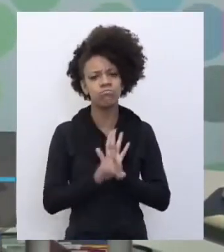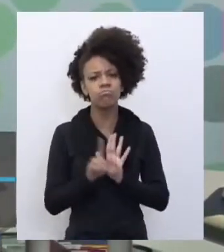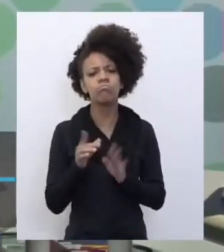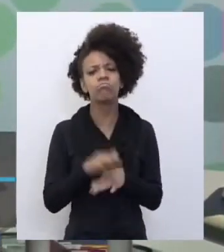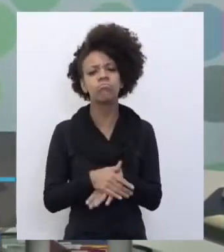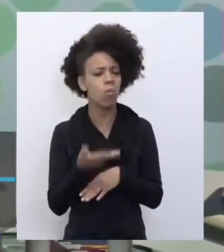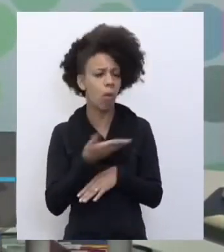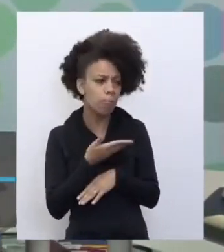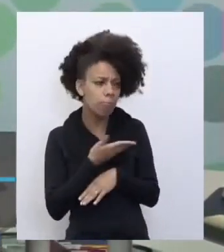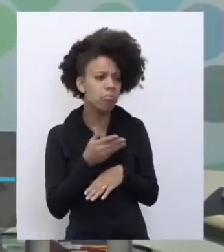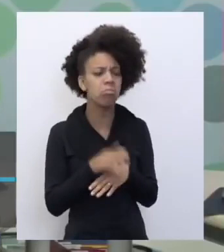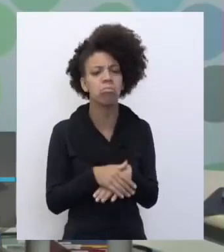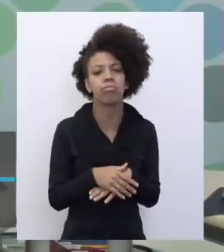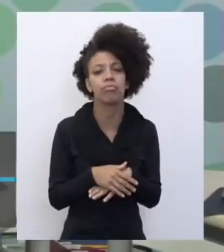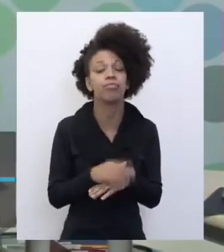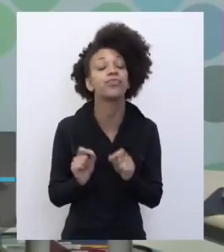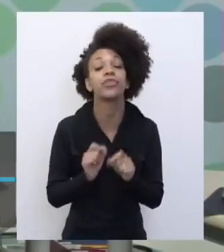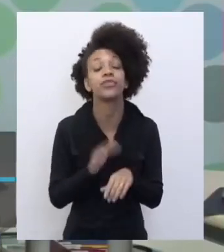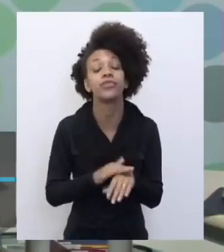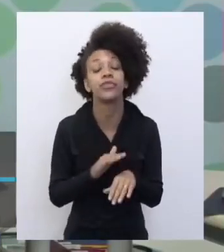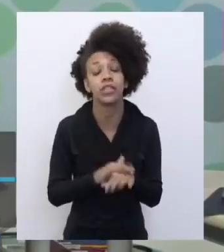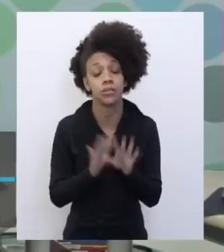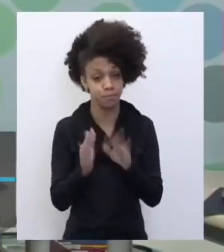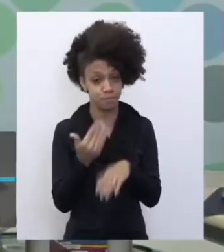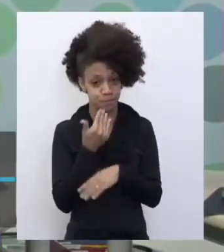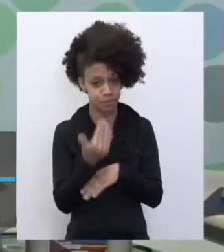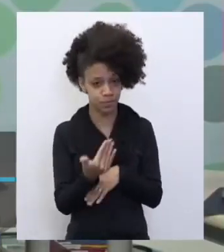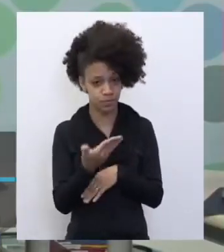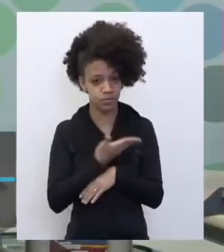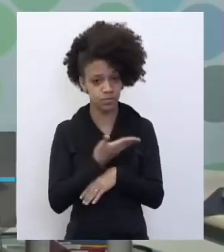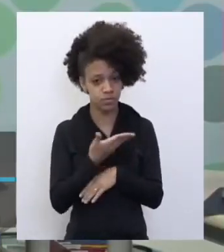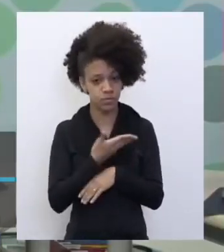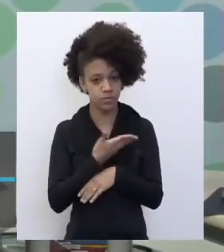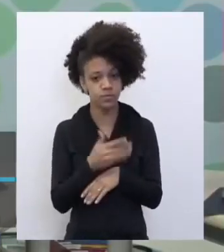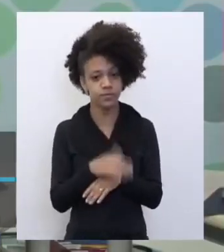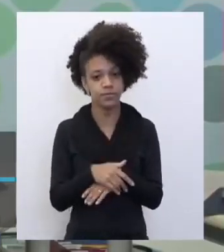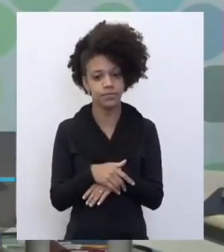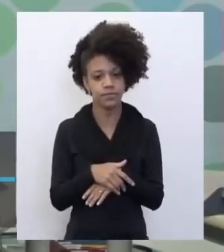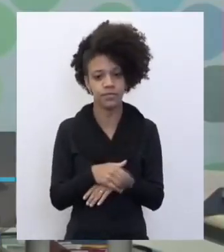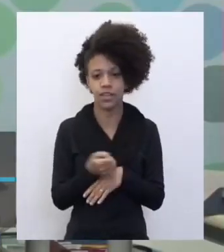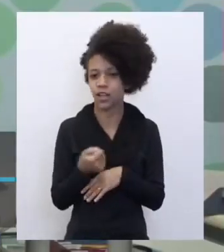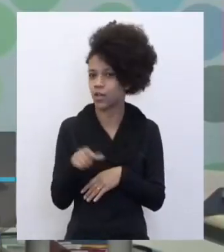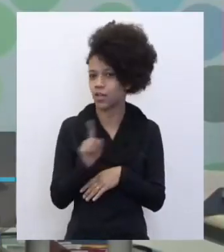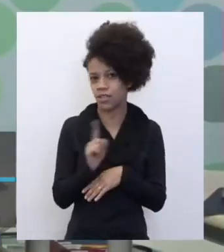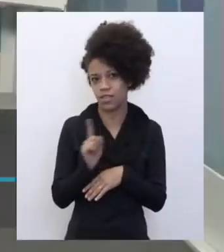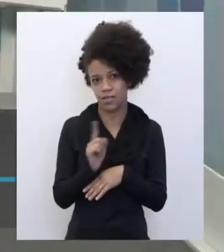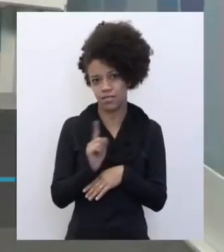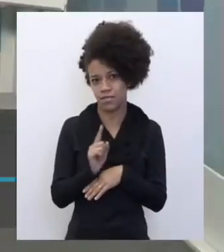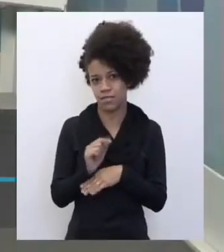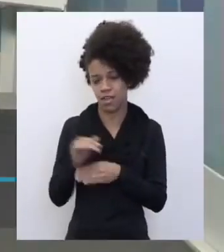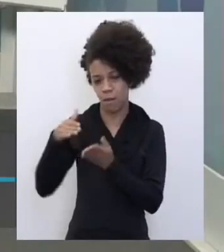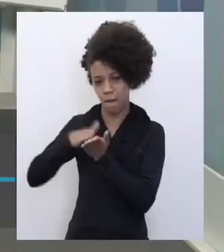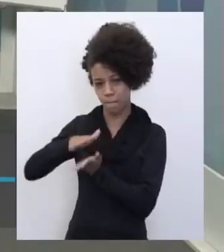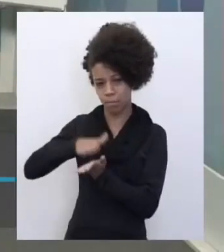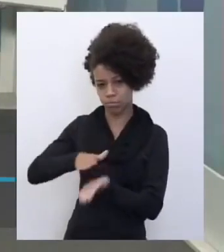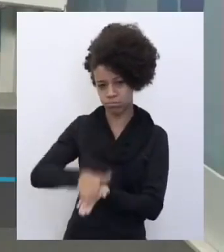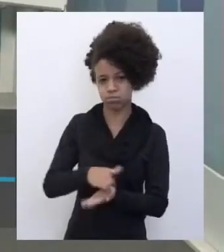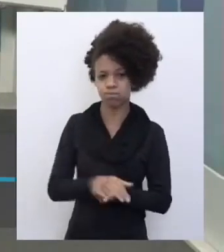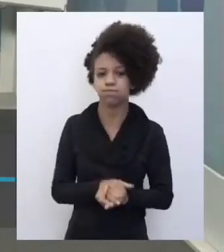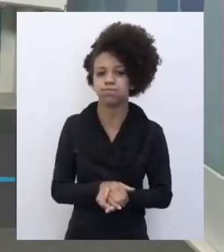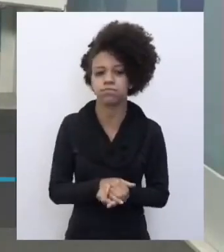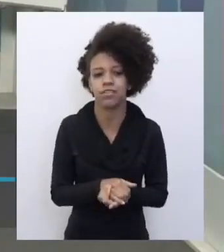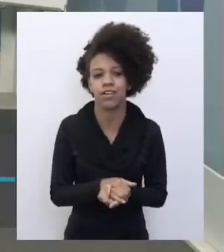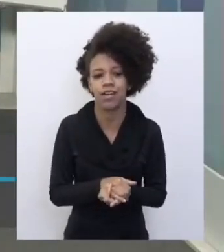amigo. O que, que eu fiz, turma? Eu pedi para uma amiga minha, eu não tenho impressora em casa, imprimi para mim, ó, a